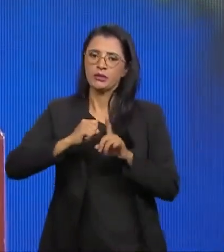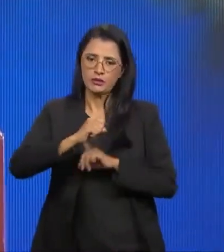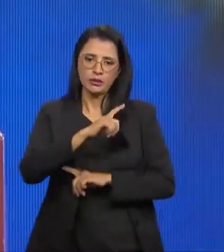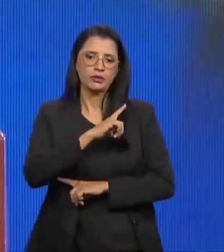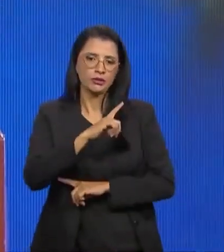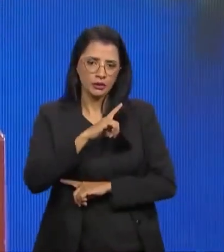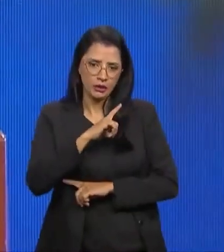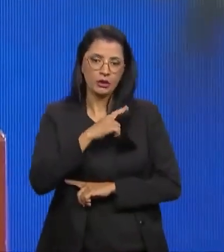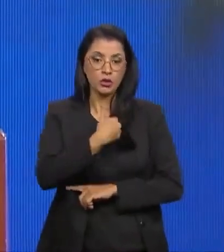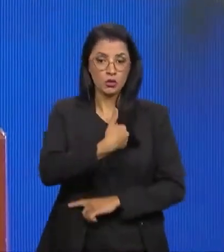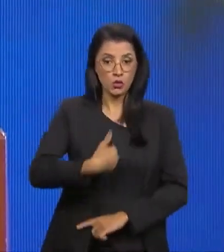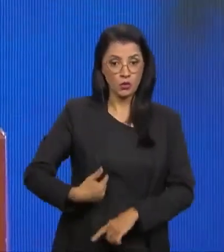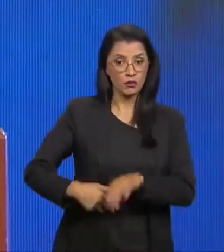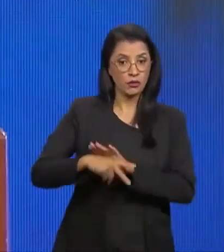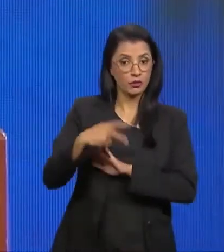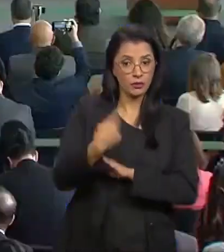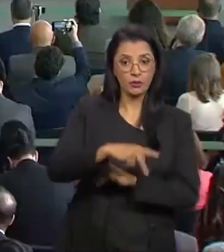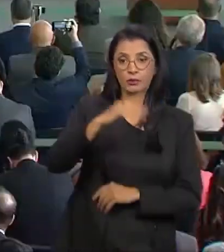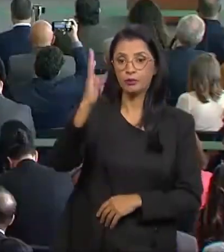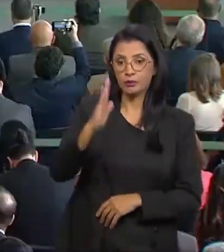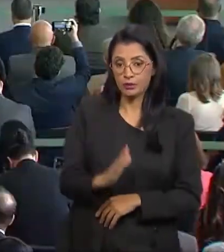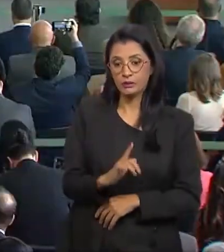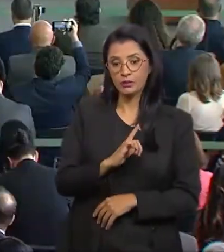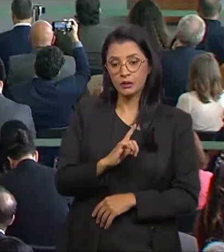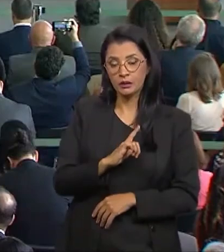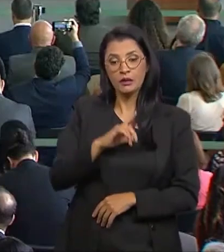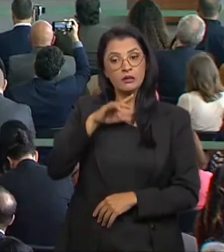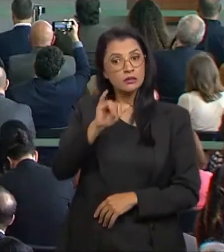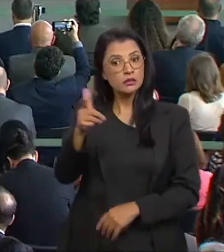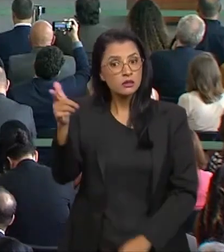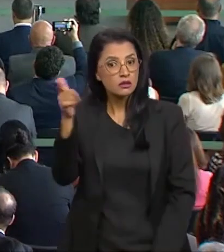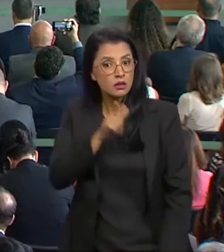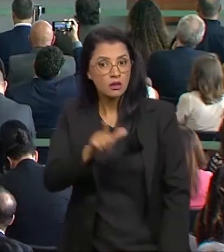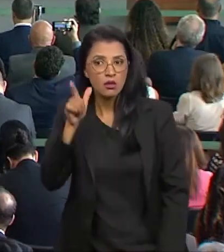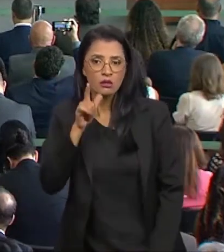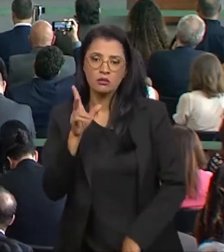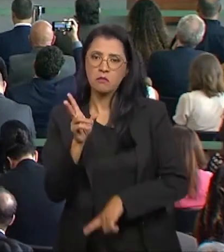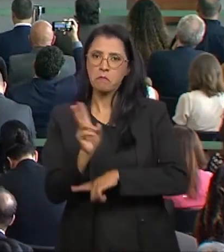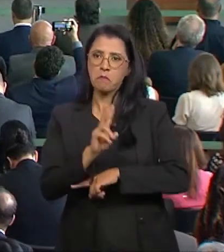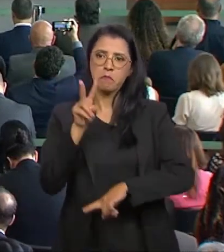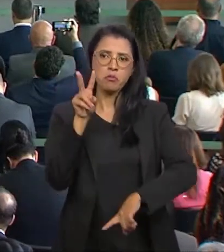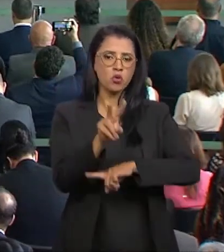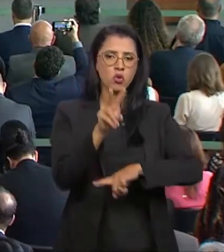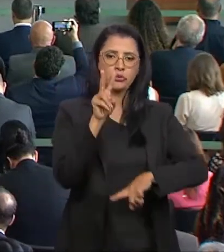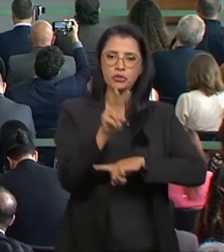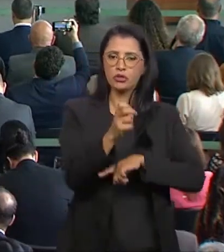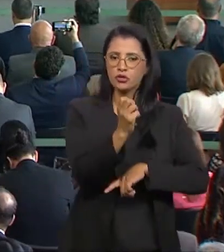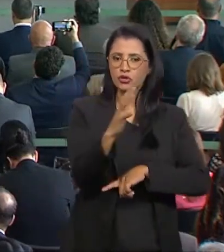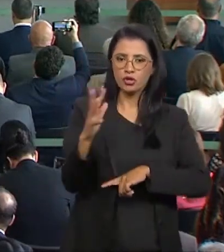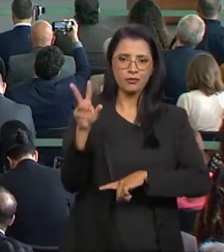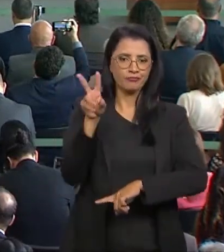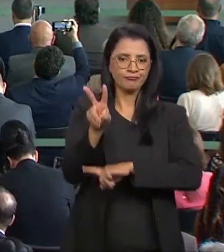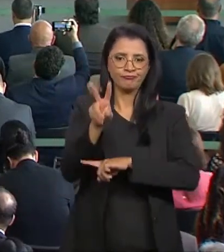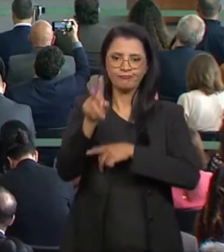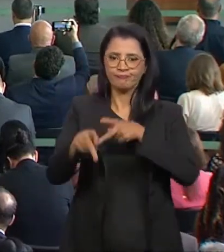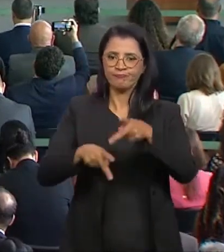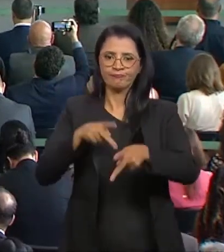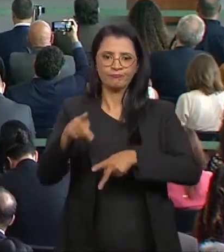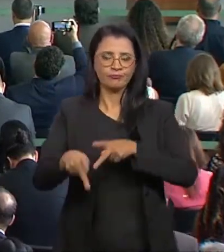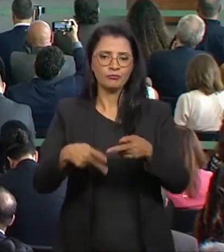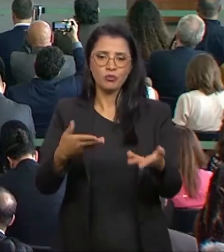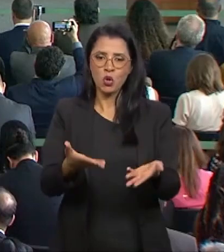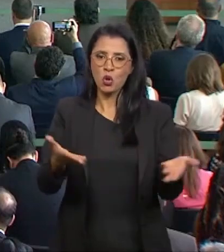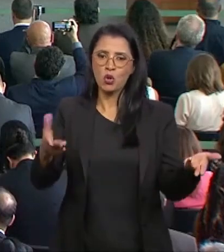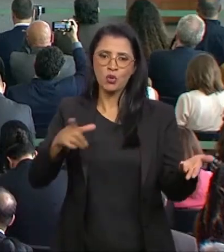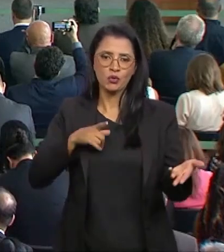sociedade e os governos do Brasil. Se não conseguirmos proteger a floresta e seus povos,